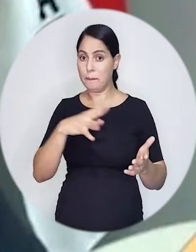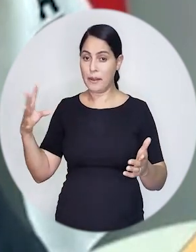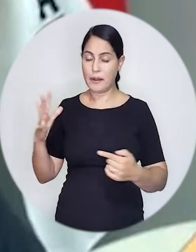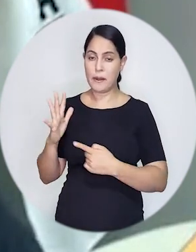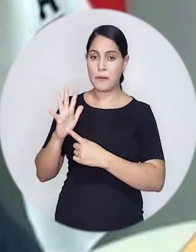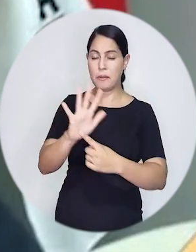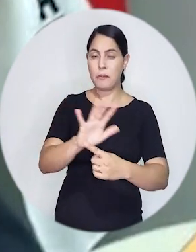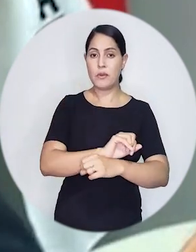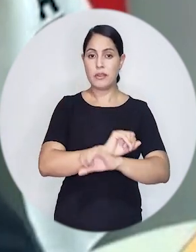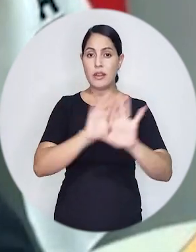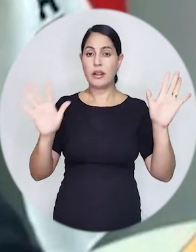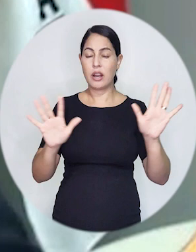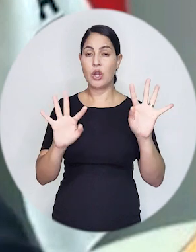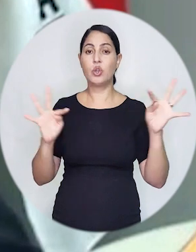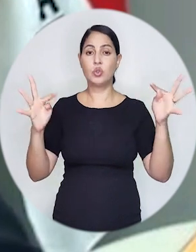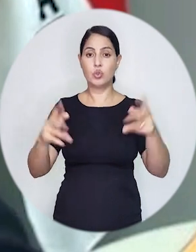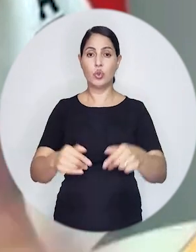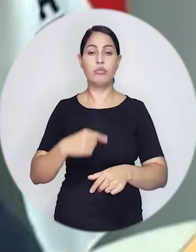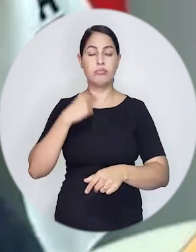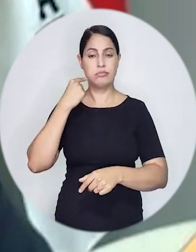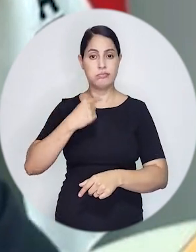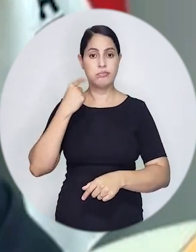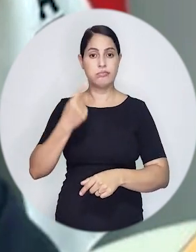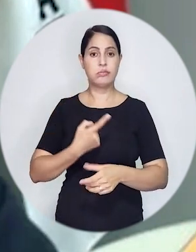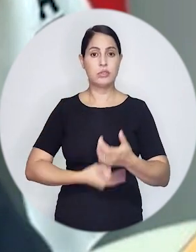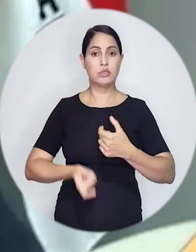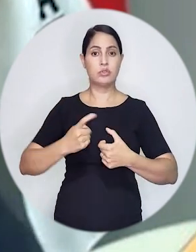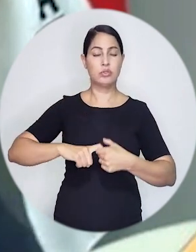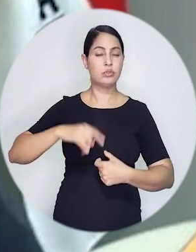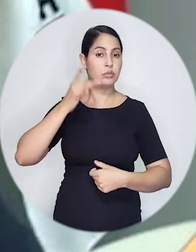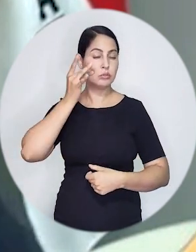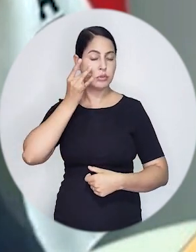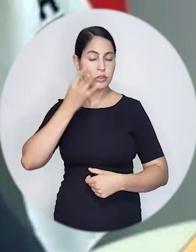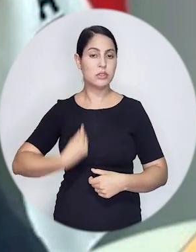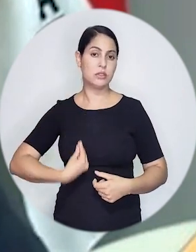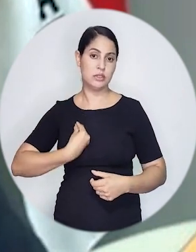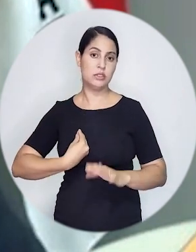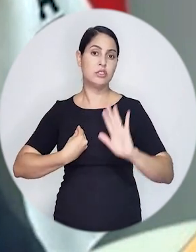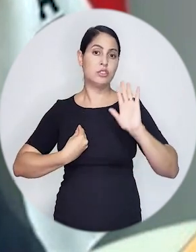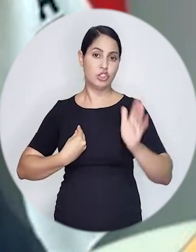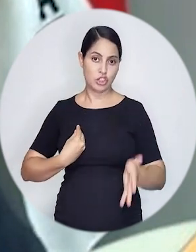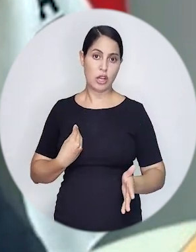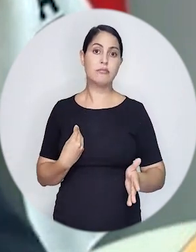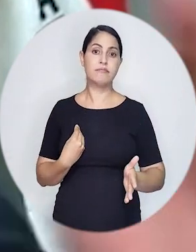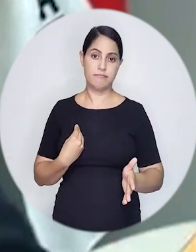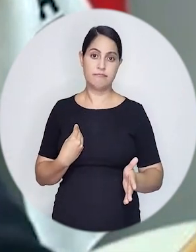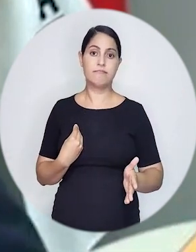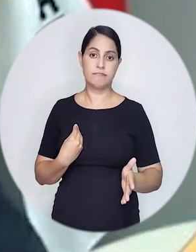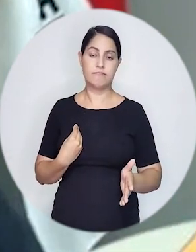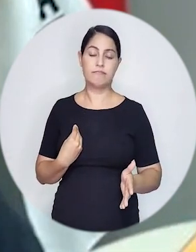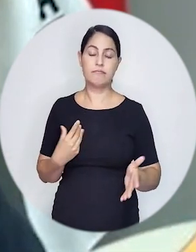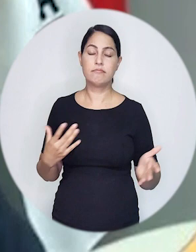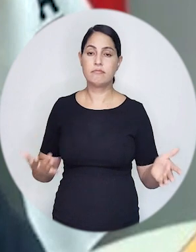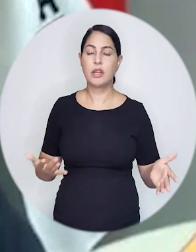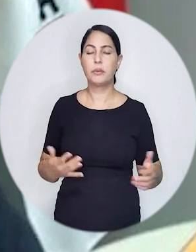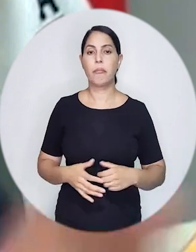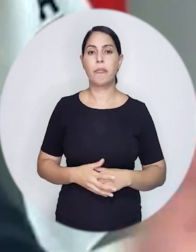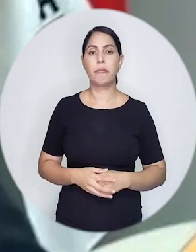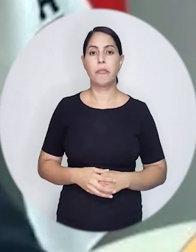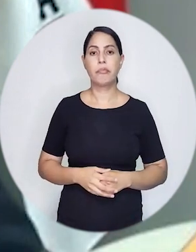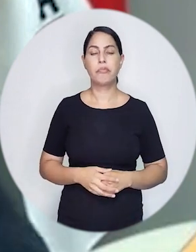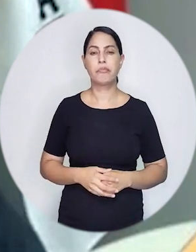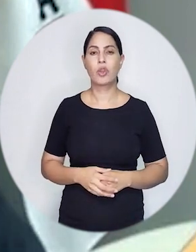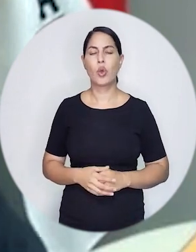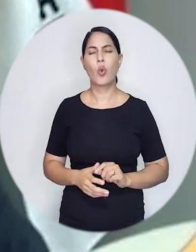esse painel ele demonstra que boa parte, praticamente toda a advocacia brasileira já retornou à atividade presencial nas